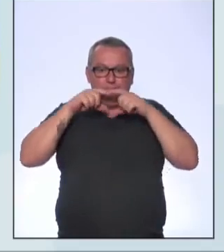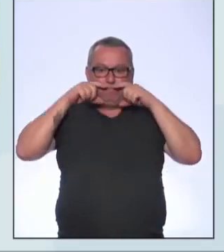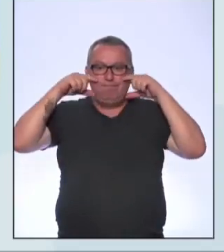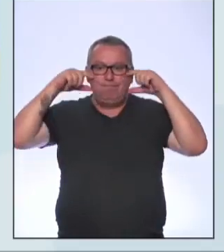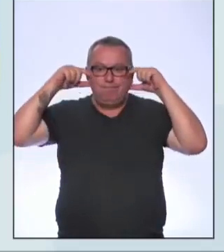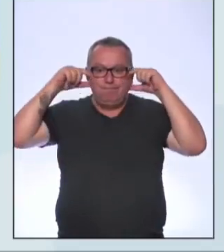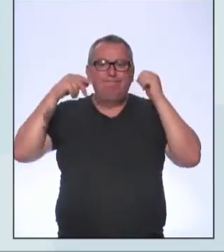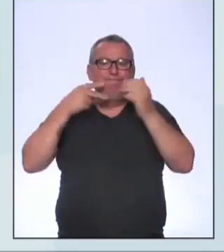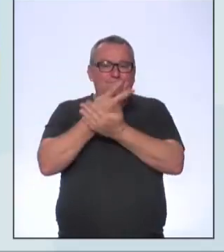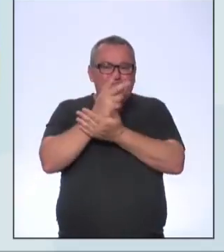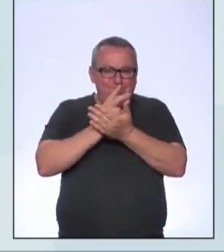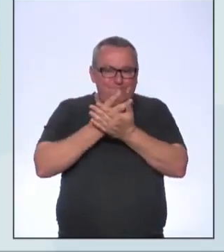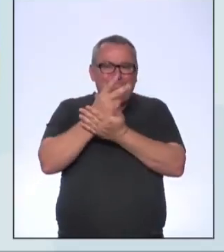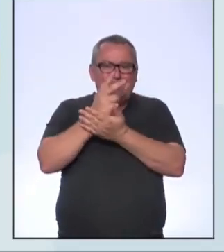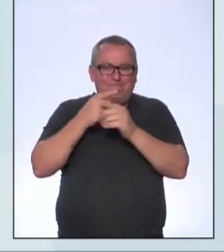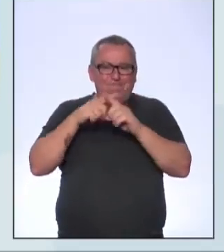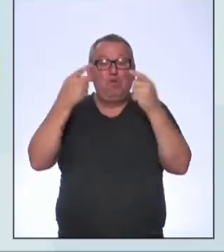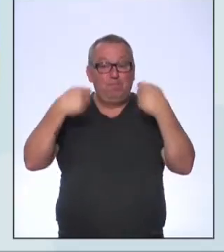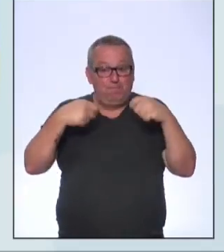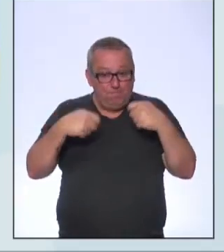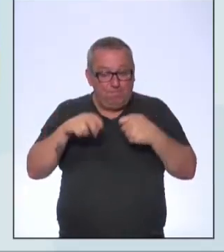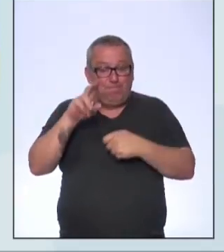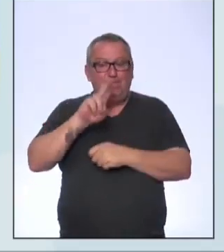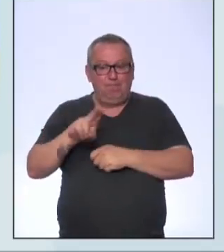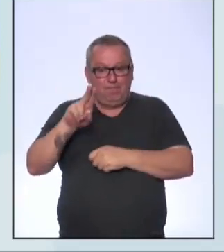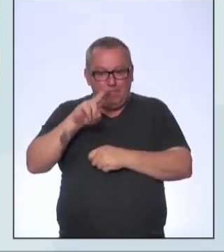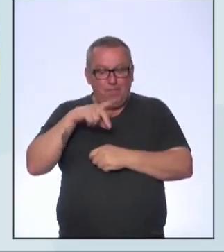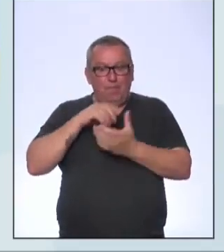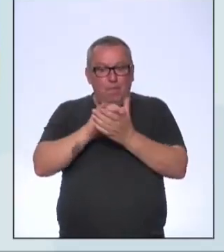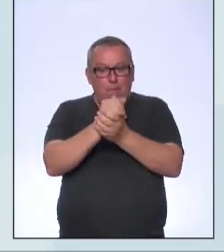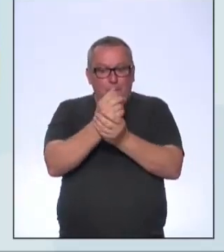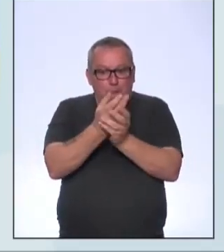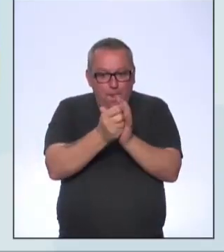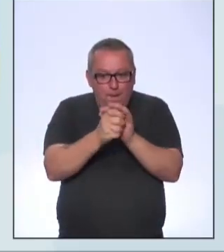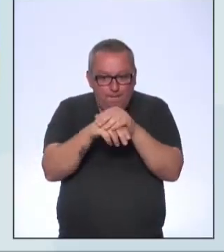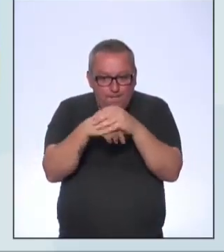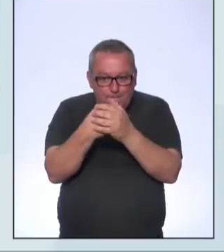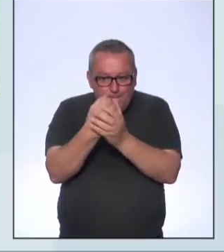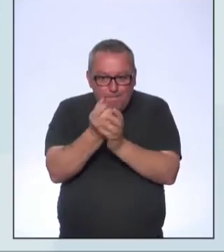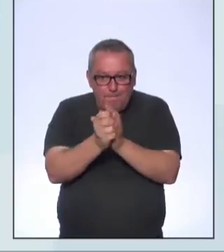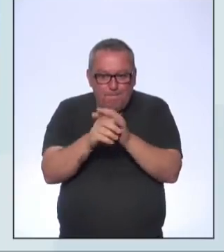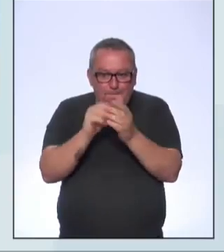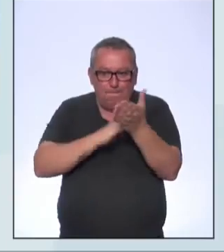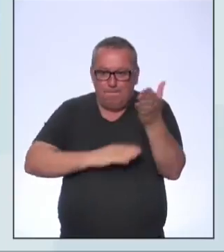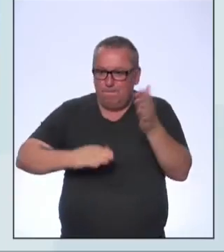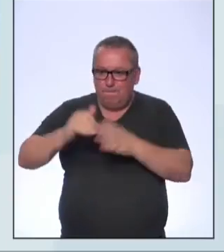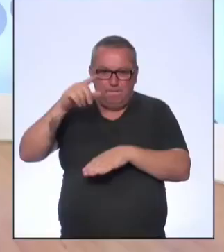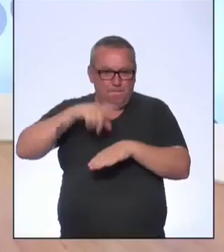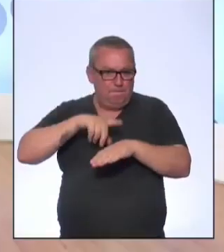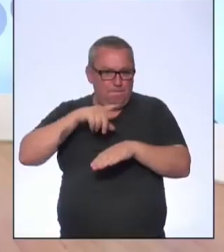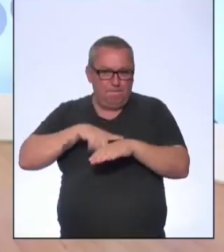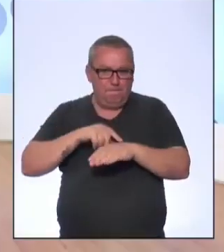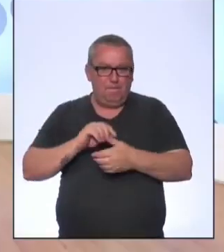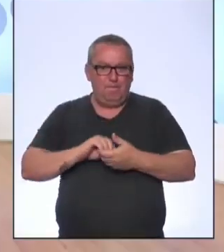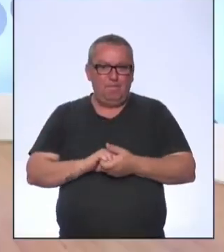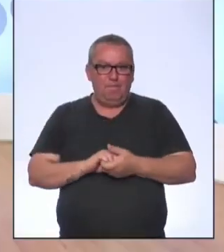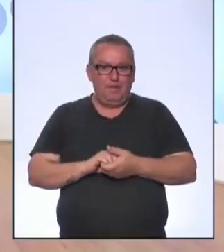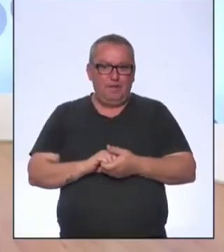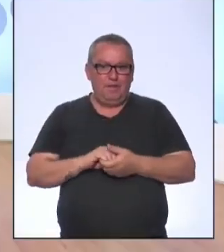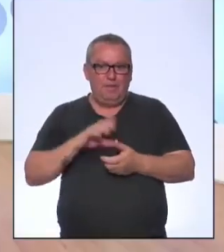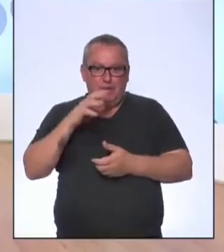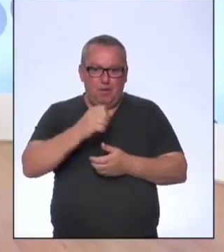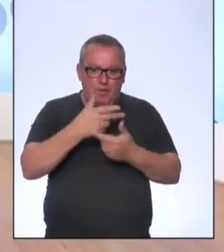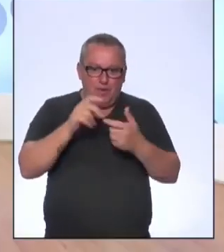Porque elas incomodam, mas não tem jeito. Temos que utilizar e temos que lavar as nossas mãos toda hora. A todo minuto, de preferência. Pegou em alguma